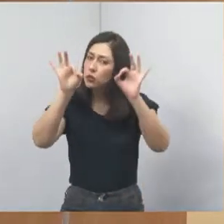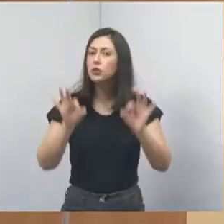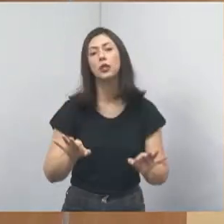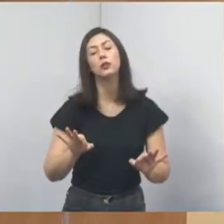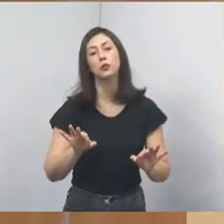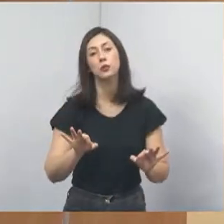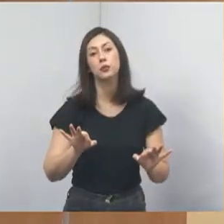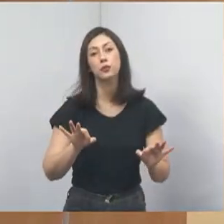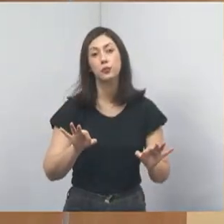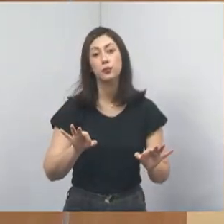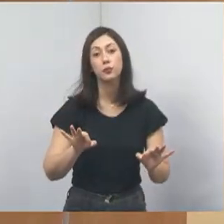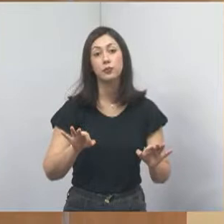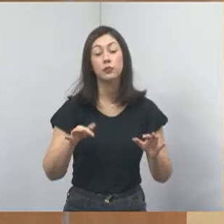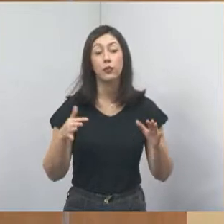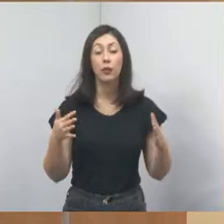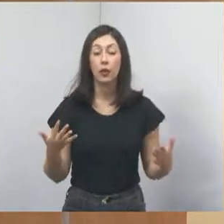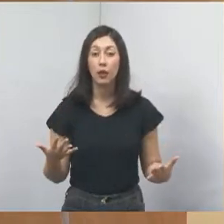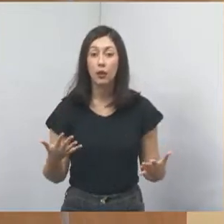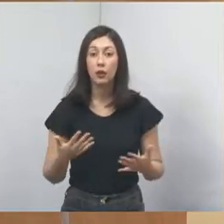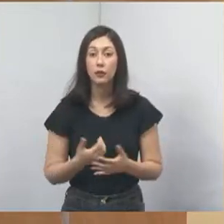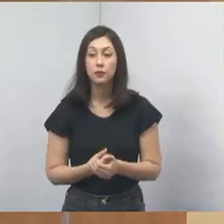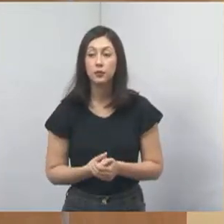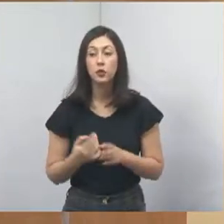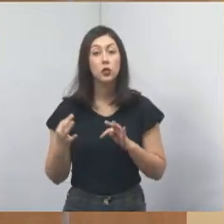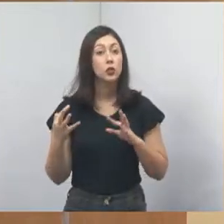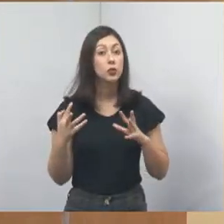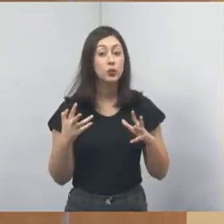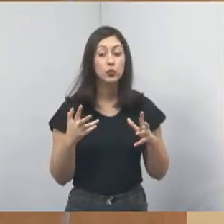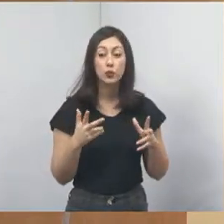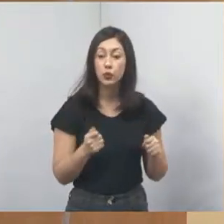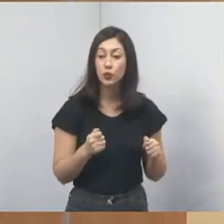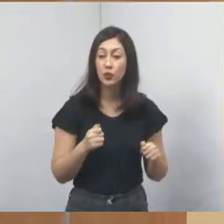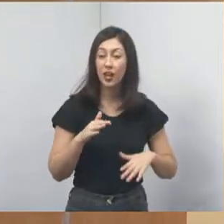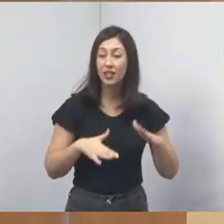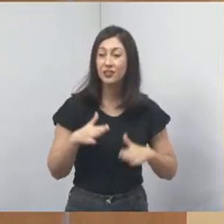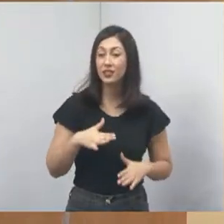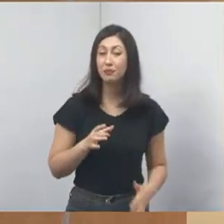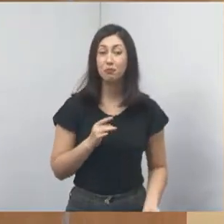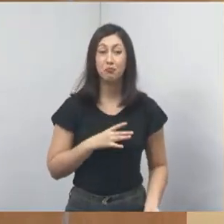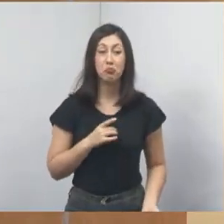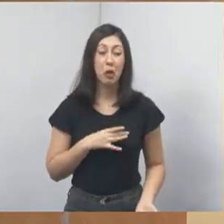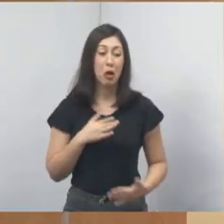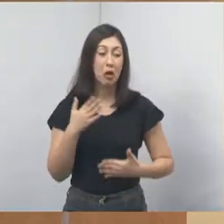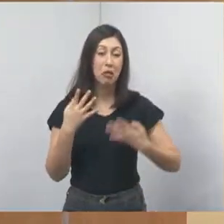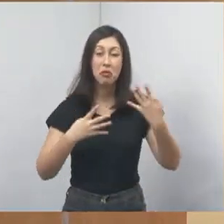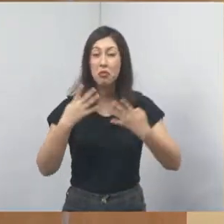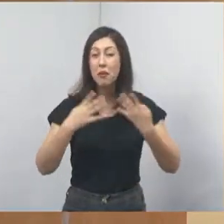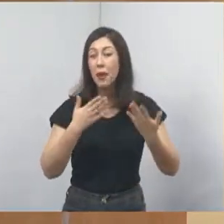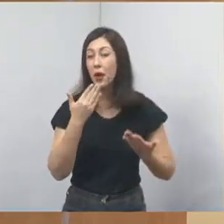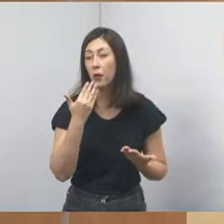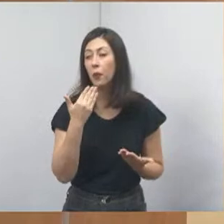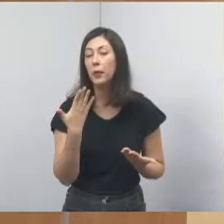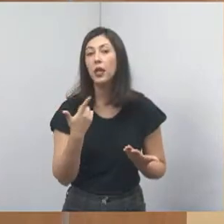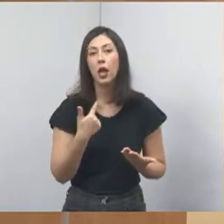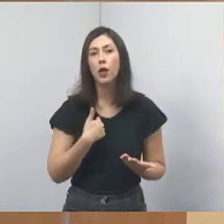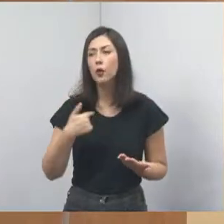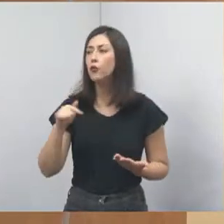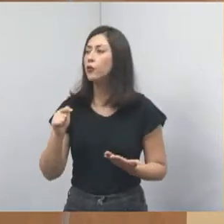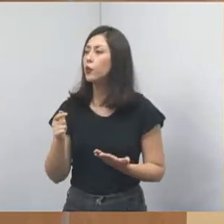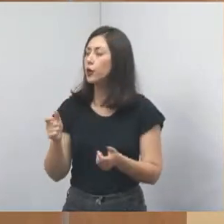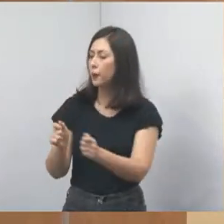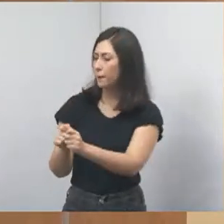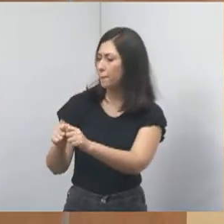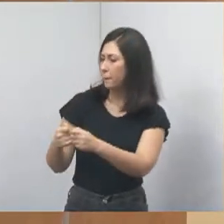é o salário mínimo. Então vejam, tudo isso causa insegurança alimentar. Bom, saí dali, comprei pão, comprei um